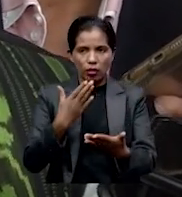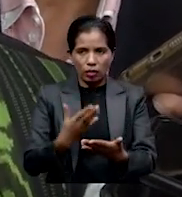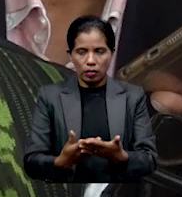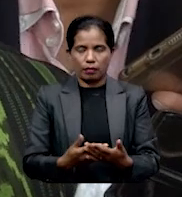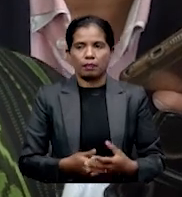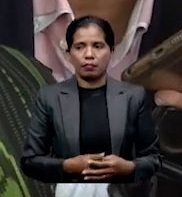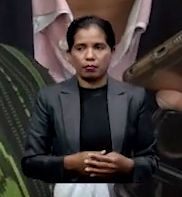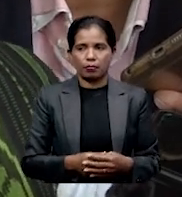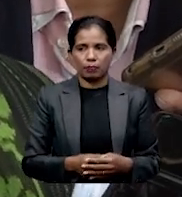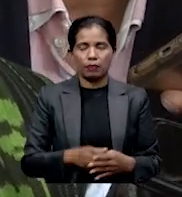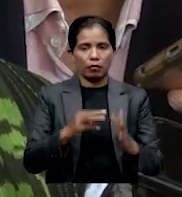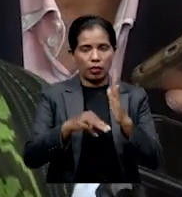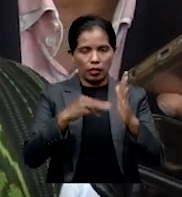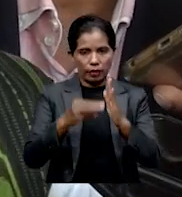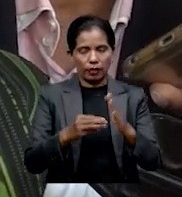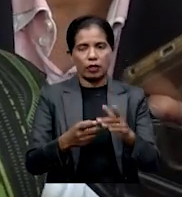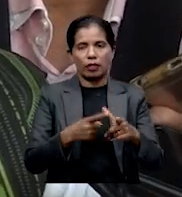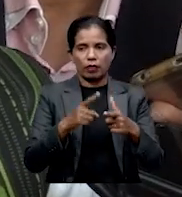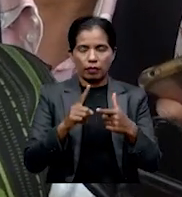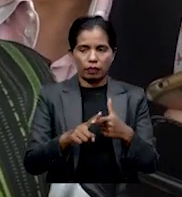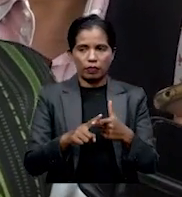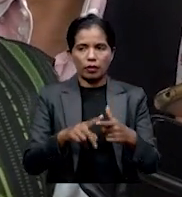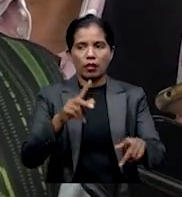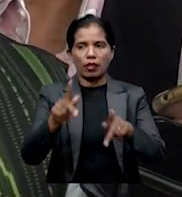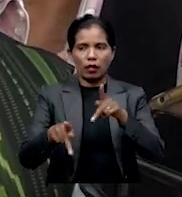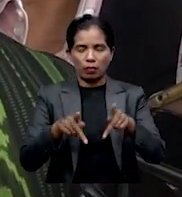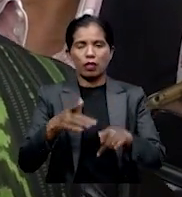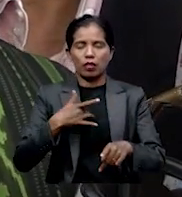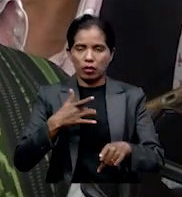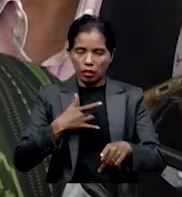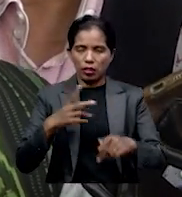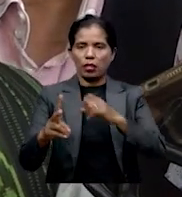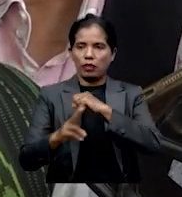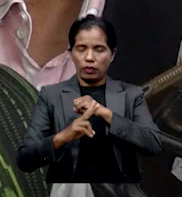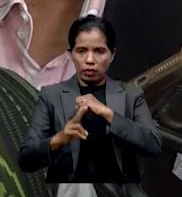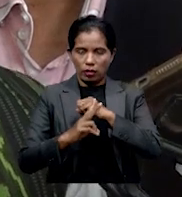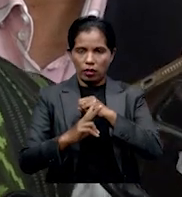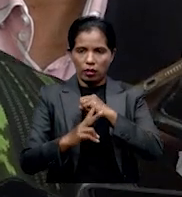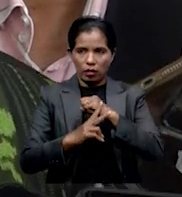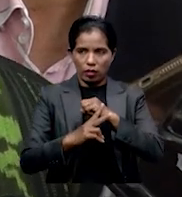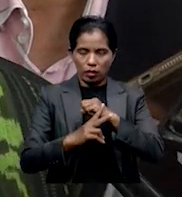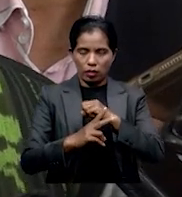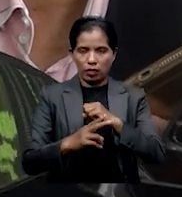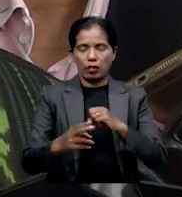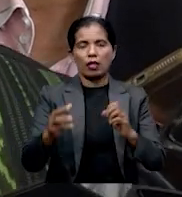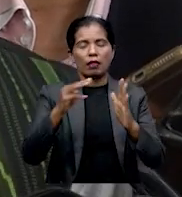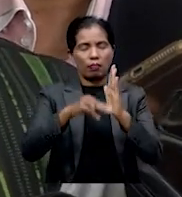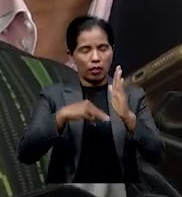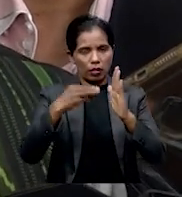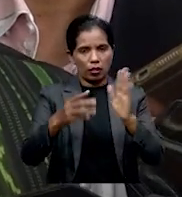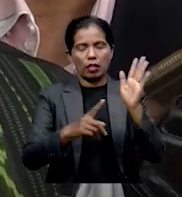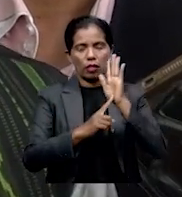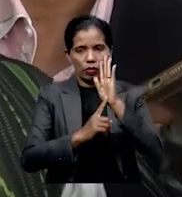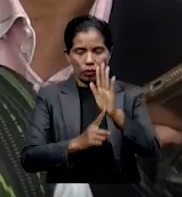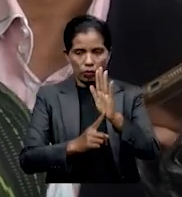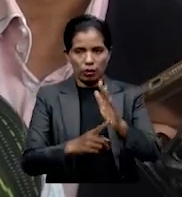Media. E entre MLB sente vítima, né? Media reporting, o press council